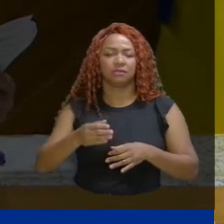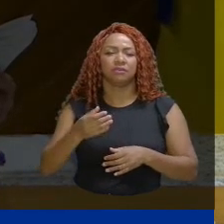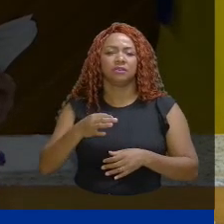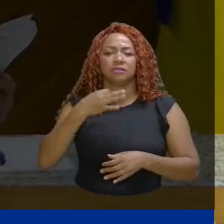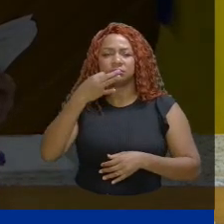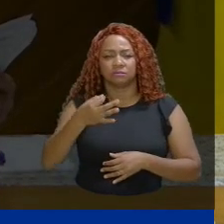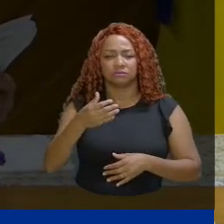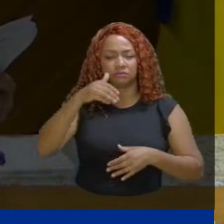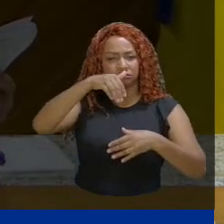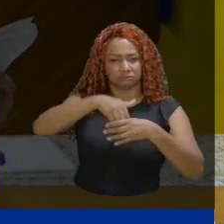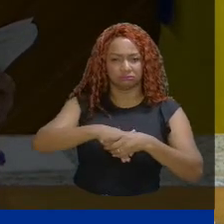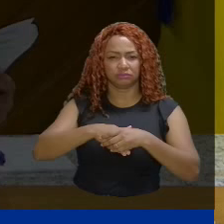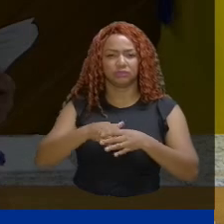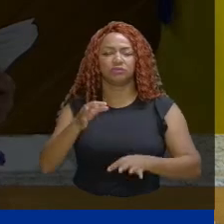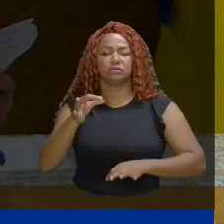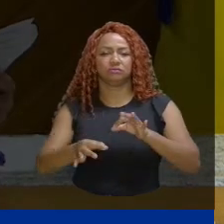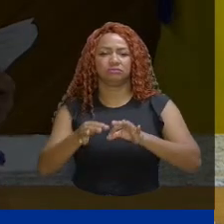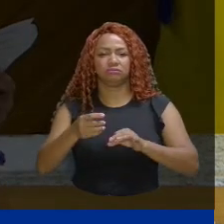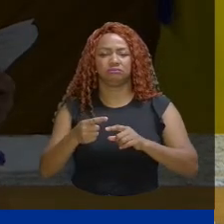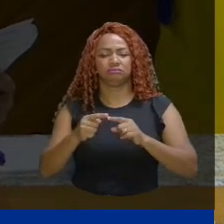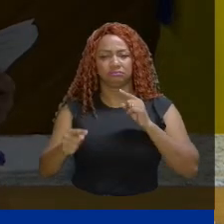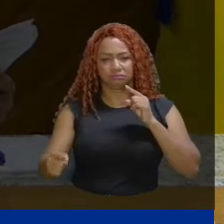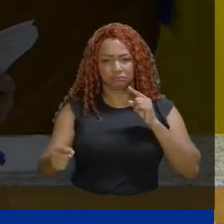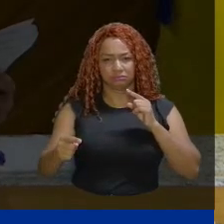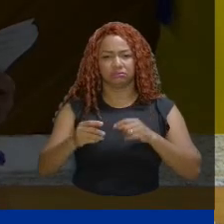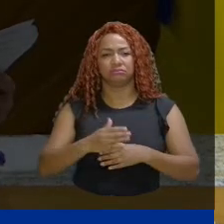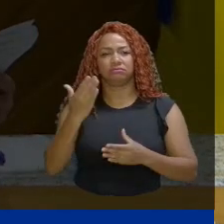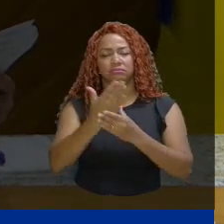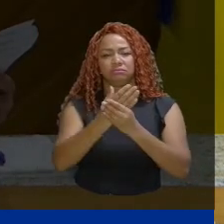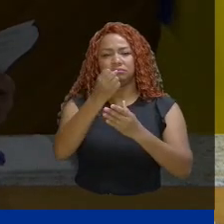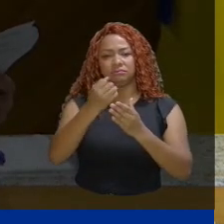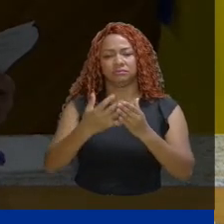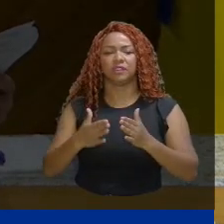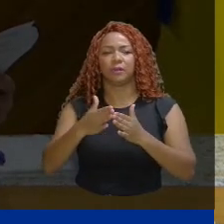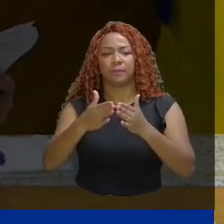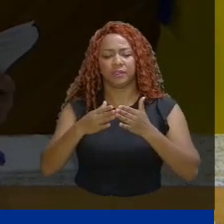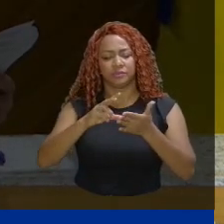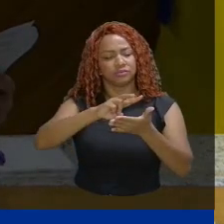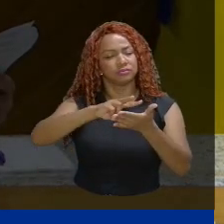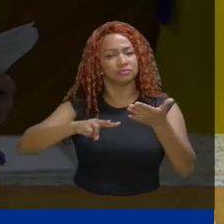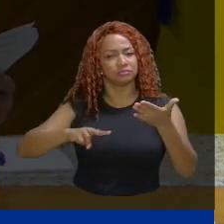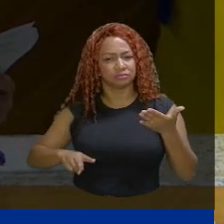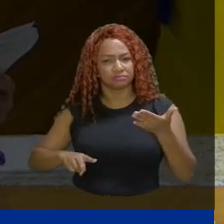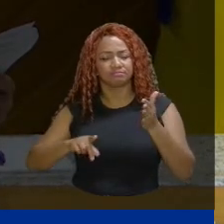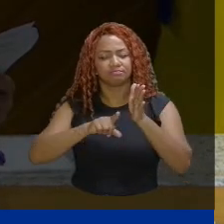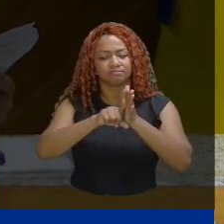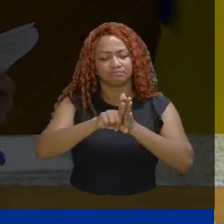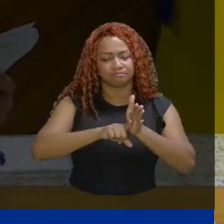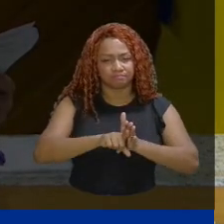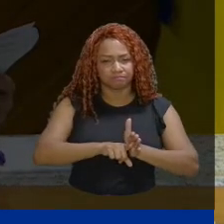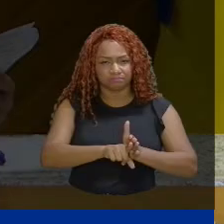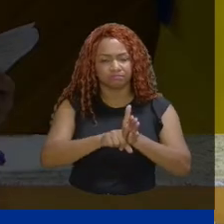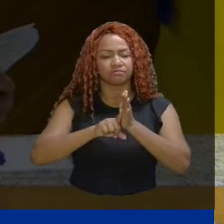Rivaldo Valente, pela rejeição dos embargos, eu pedi vista para